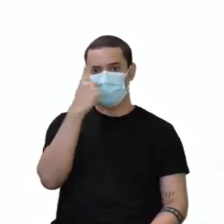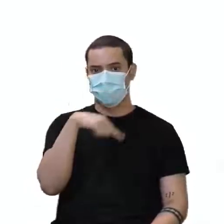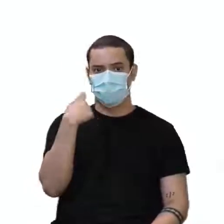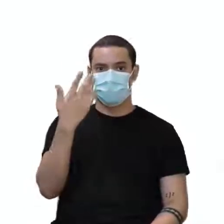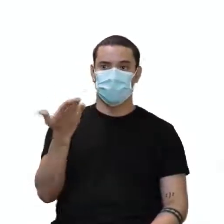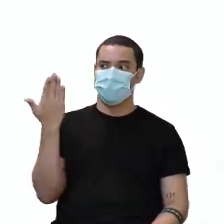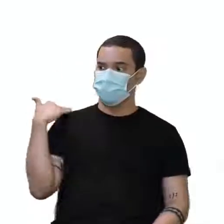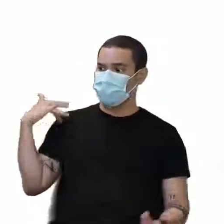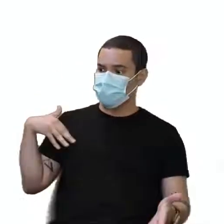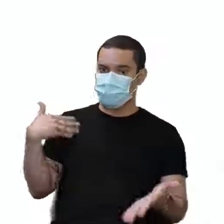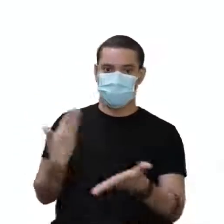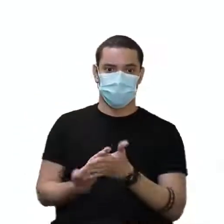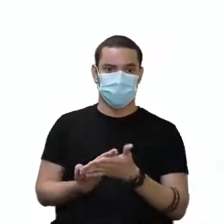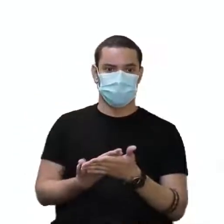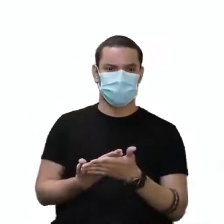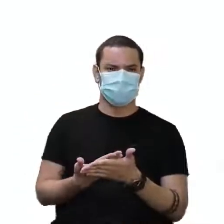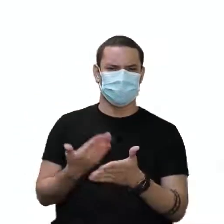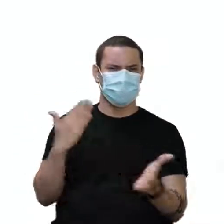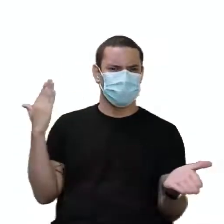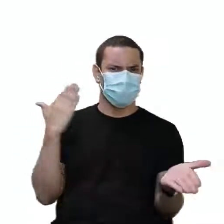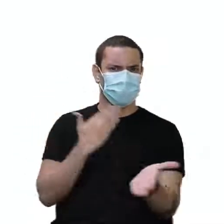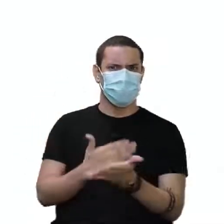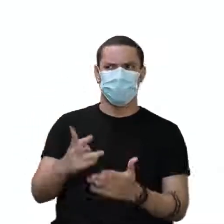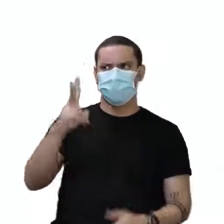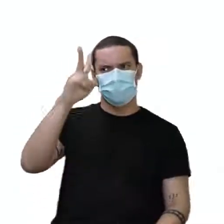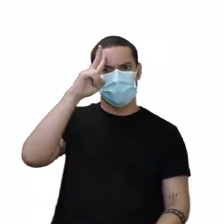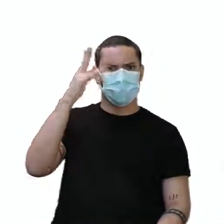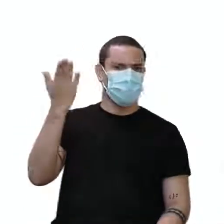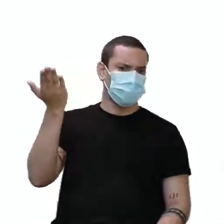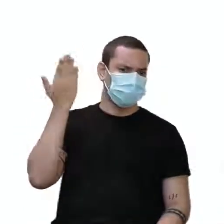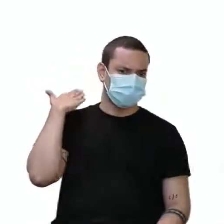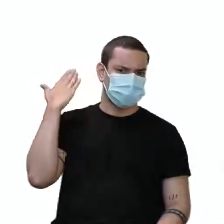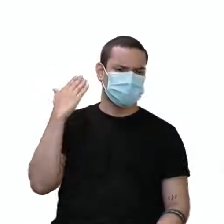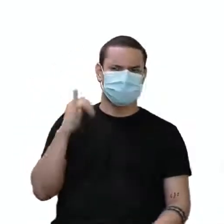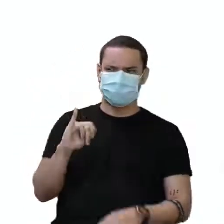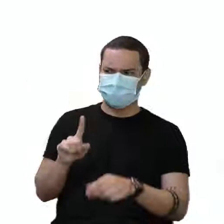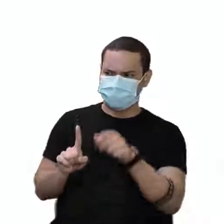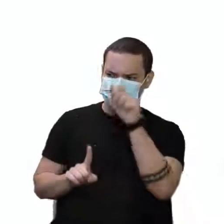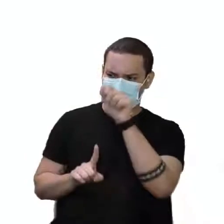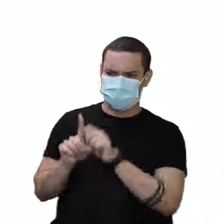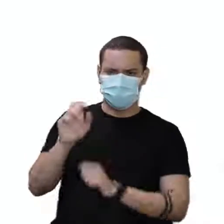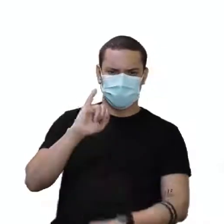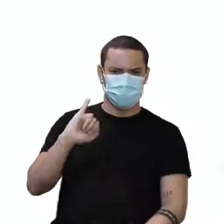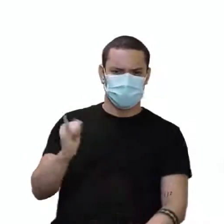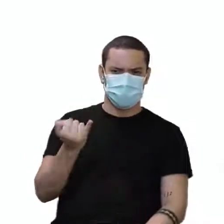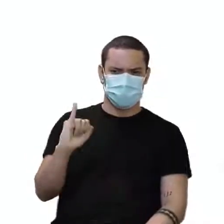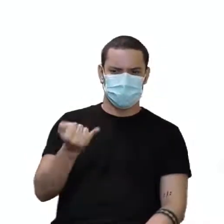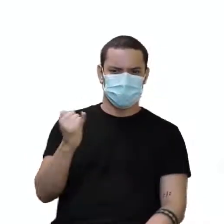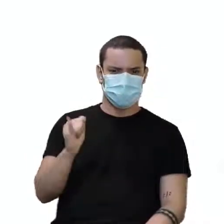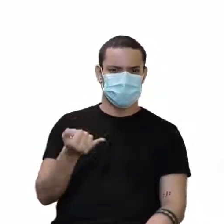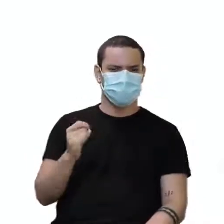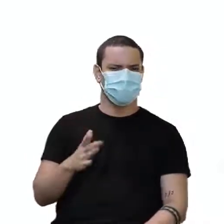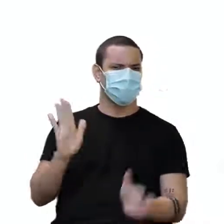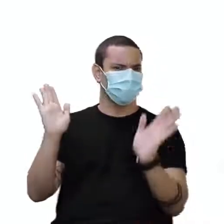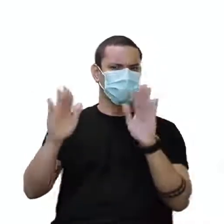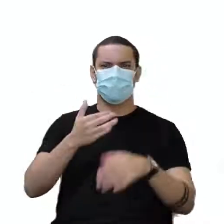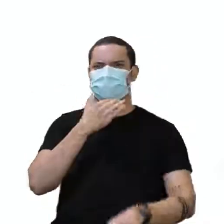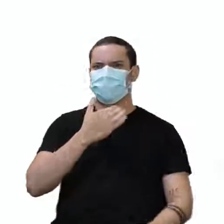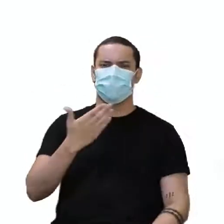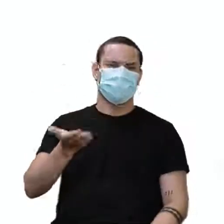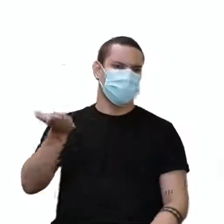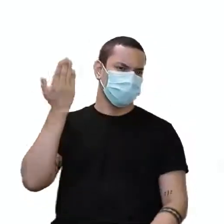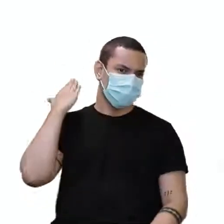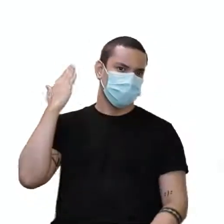Since Monday, desde segunda. Since January, desde janeiro. Since Christmas, desde o Natal e assim